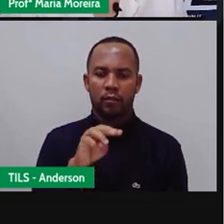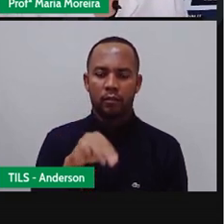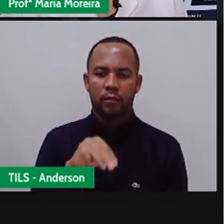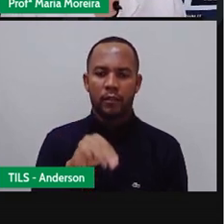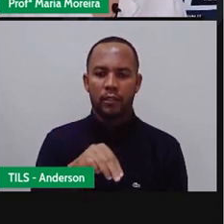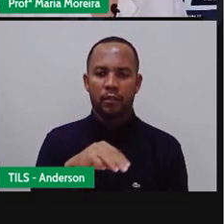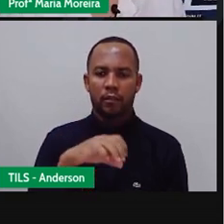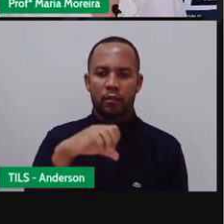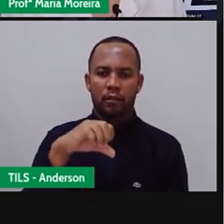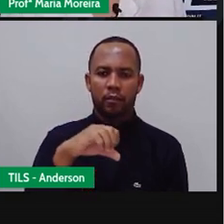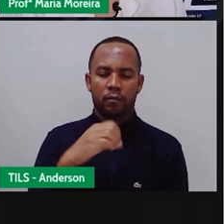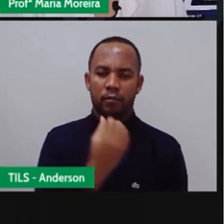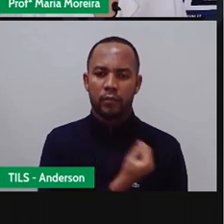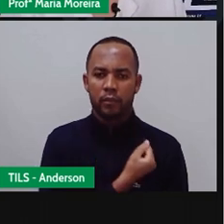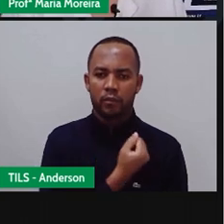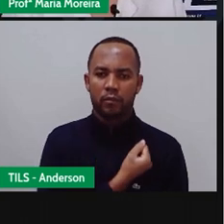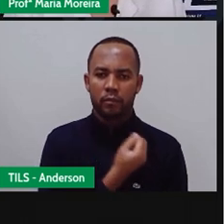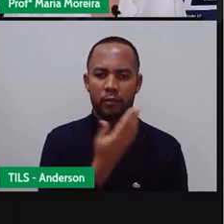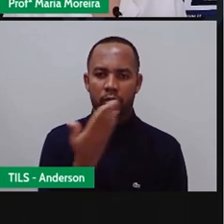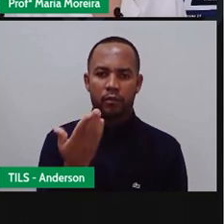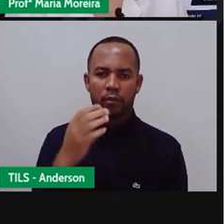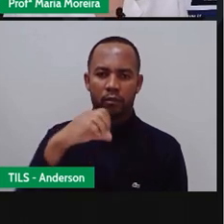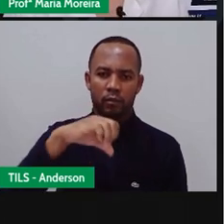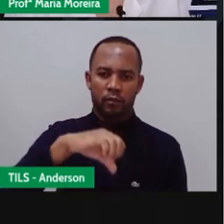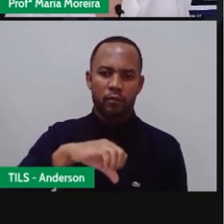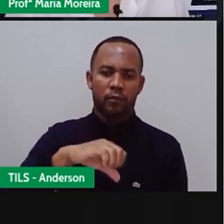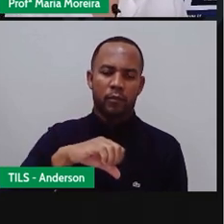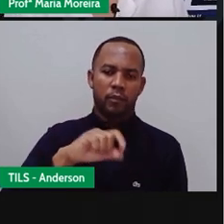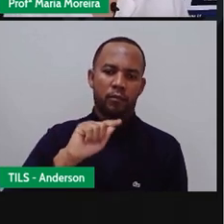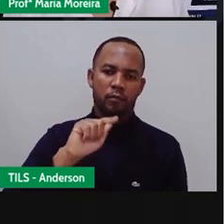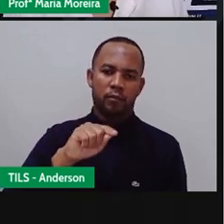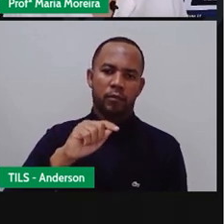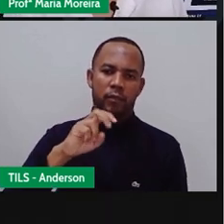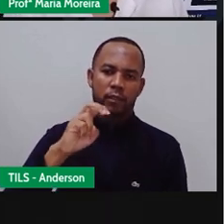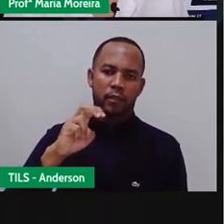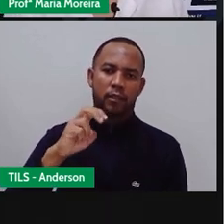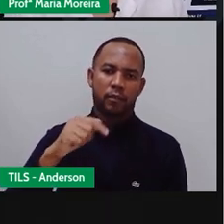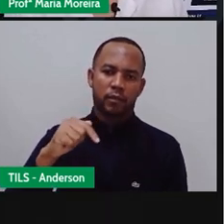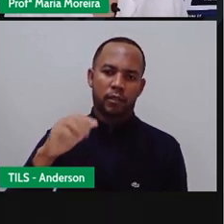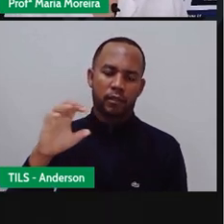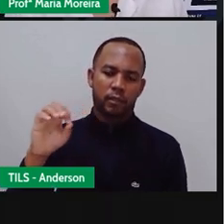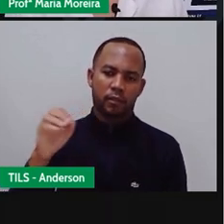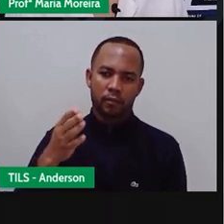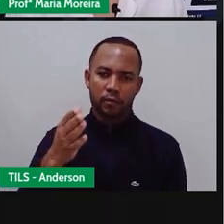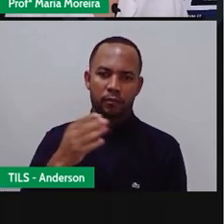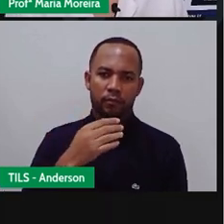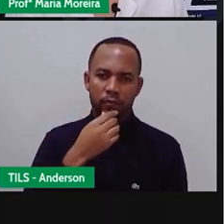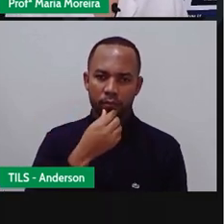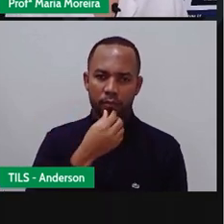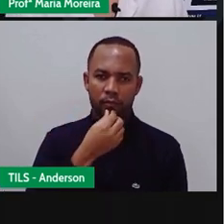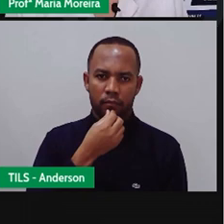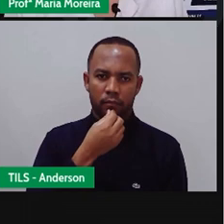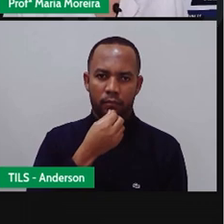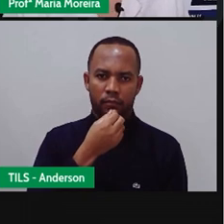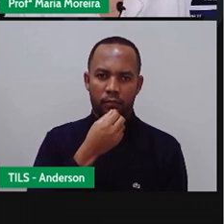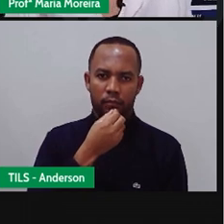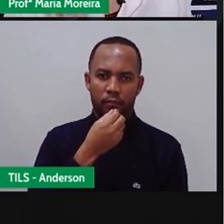milhar 19 Qual o meu número em 1570 certo